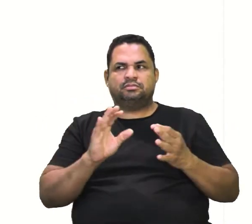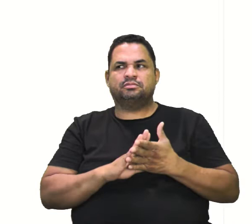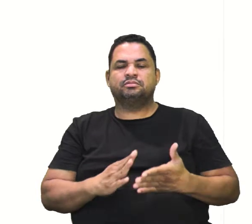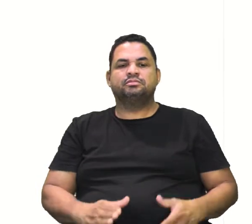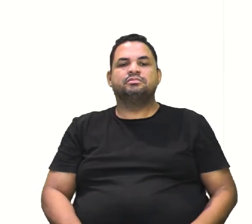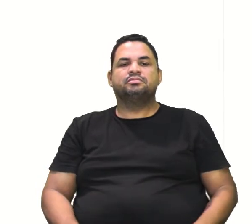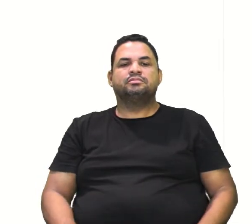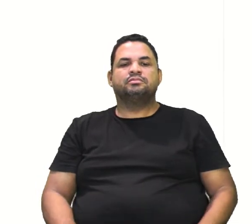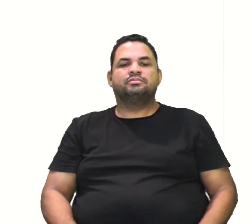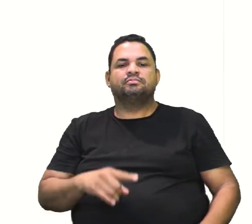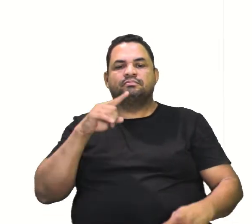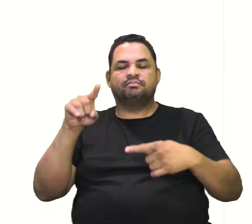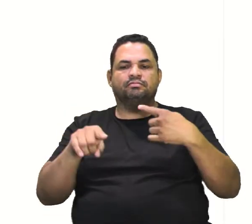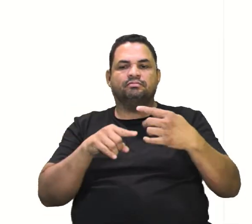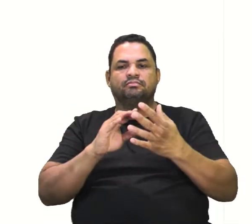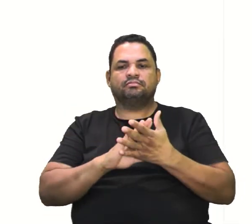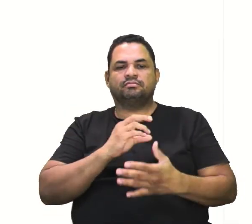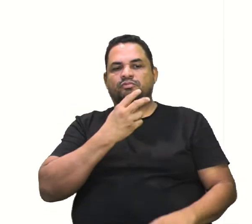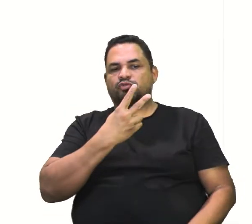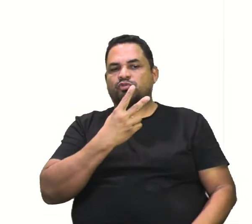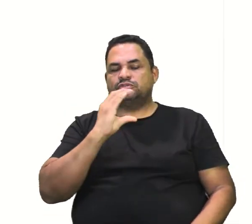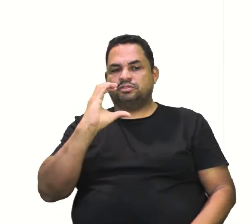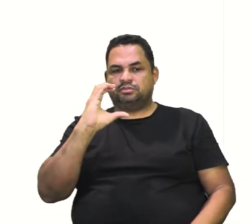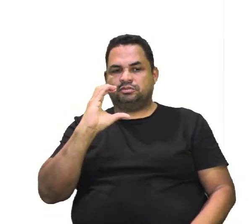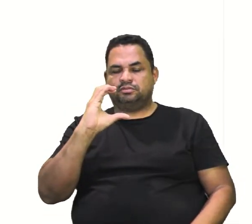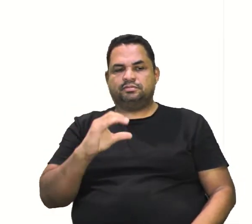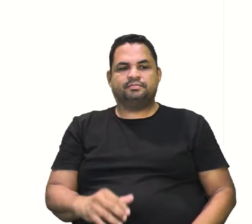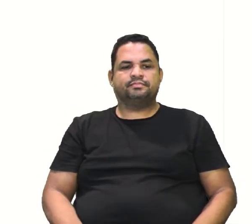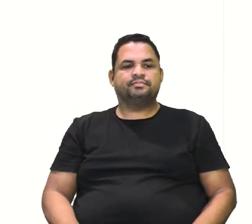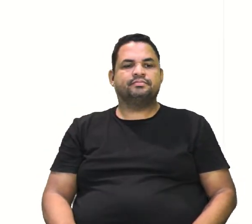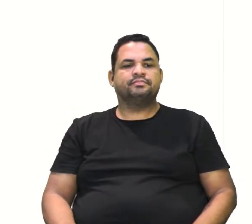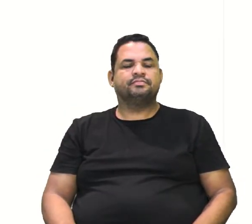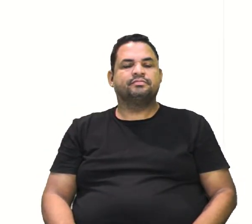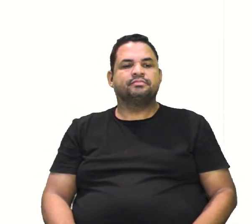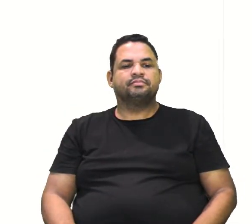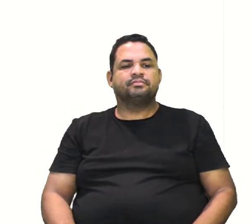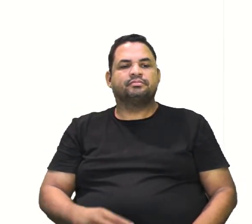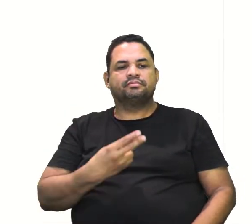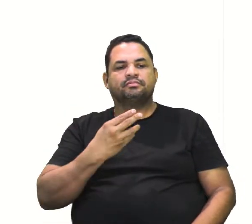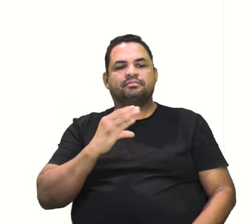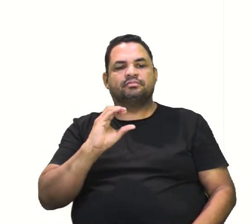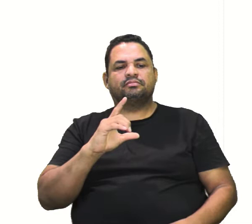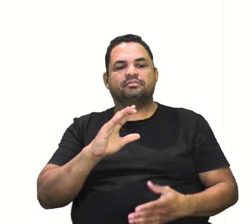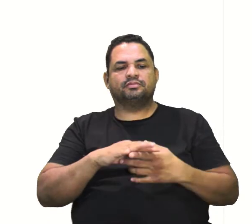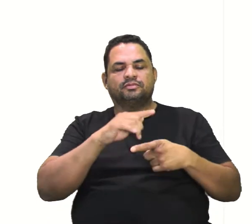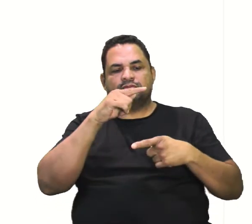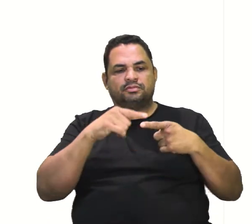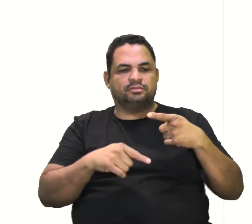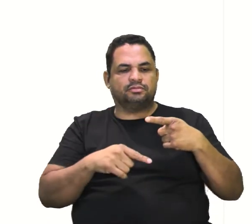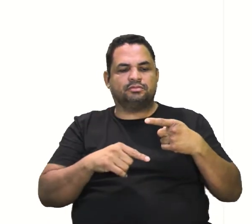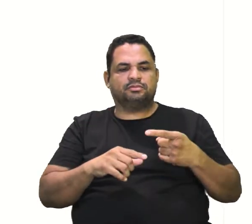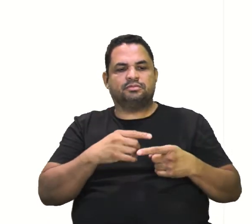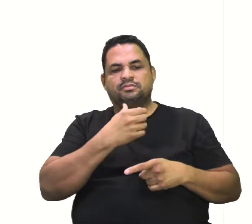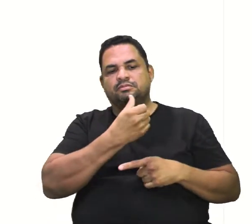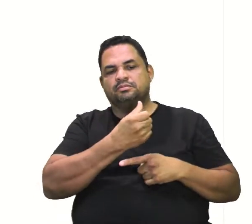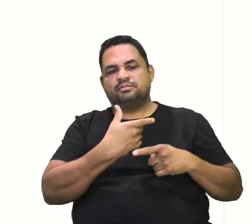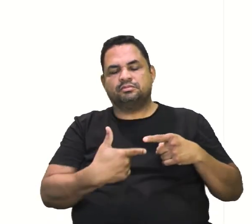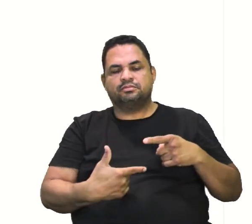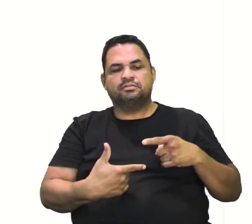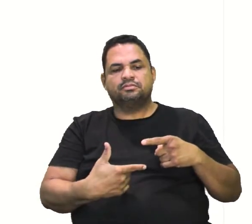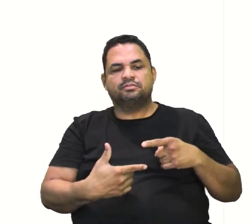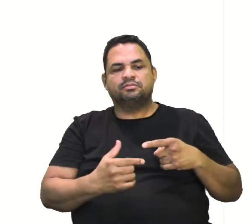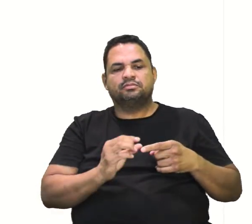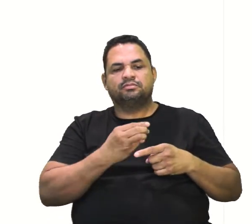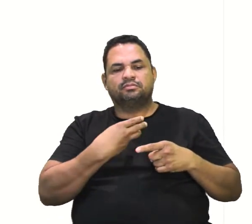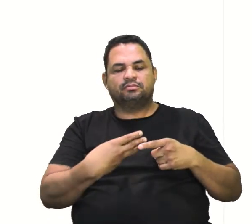né? Isso. Isso, 2C, então, a nossa distância focal é 6, ó. Aí, quando a gente divide, a gente tem que o nosso